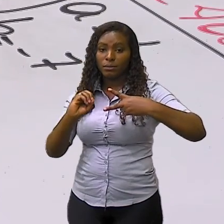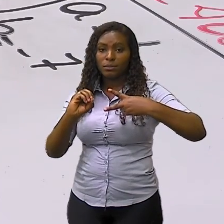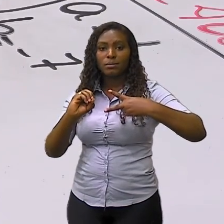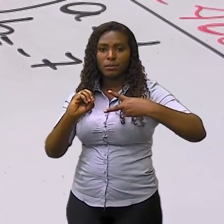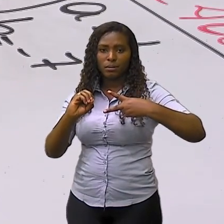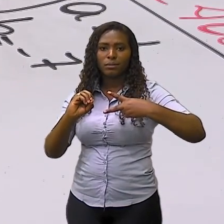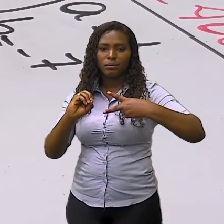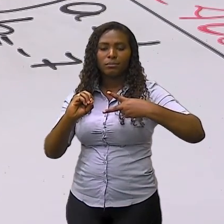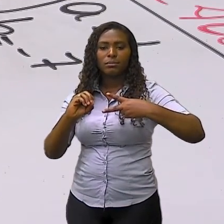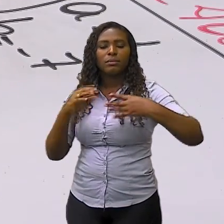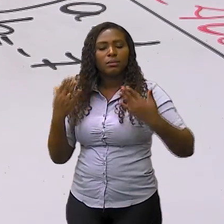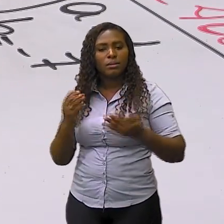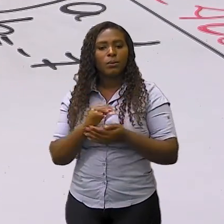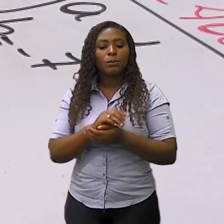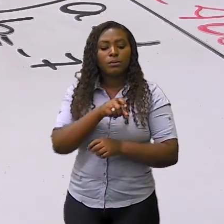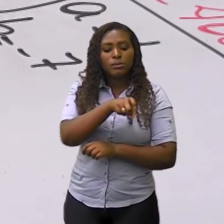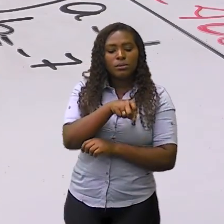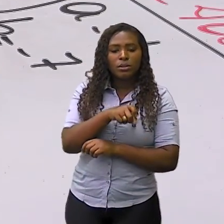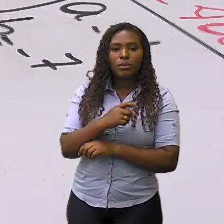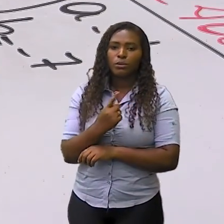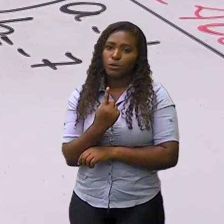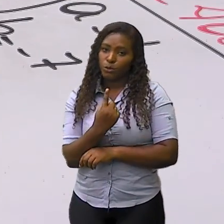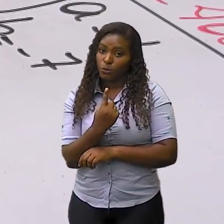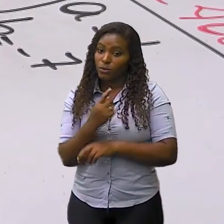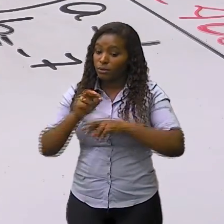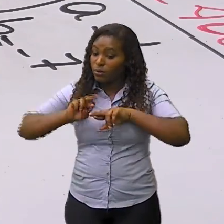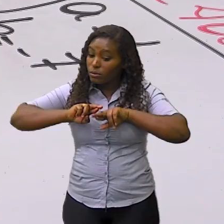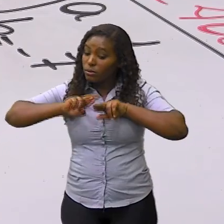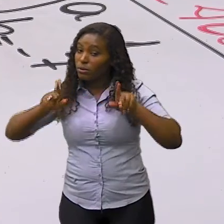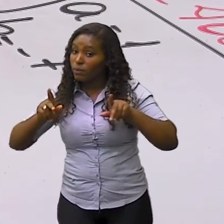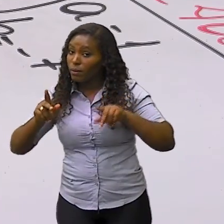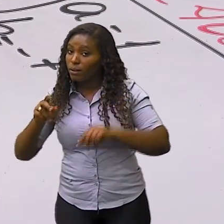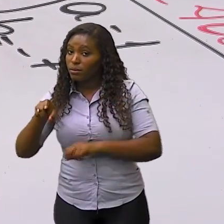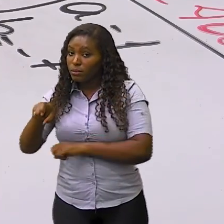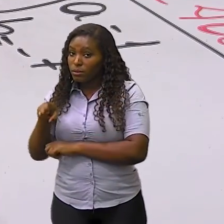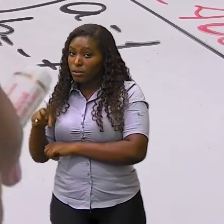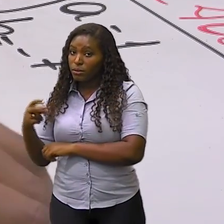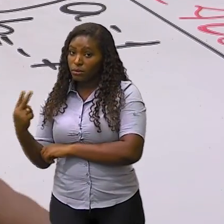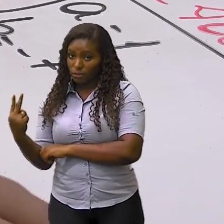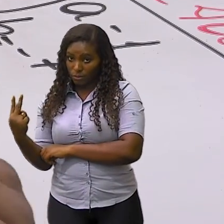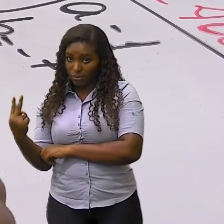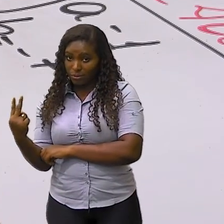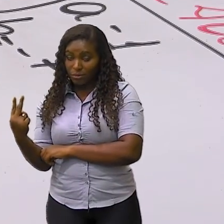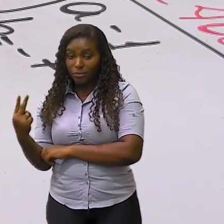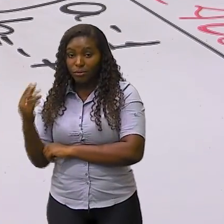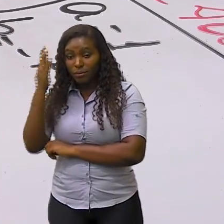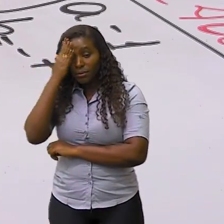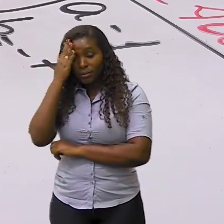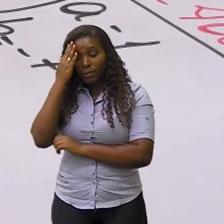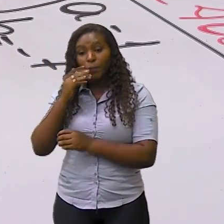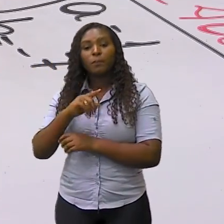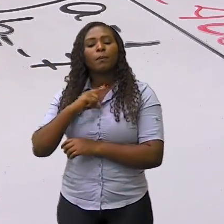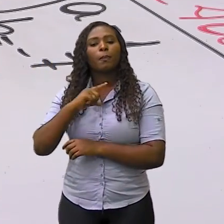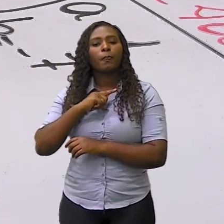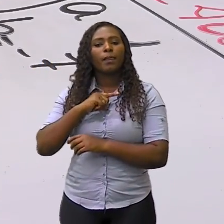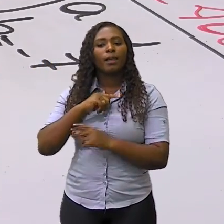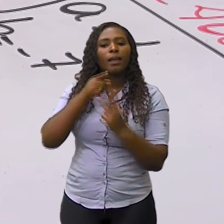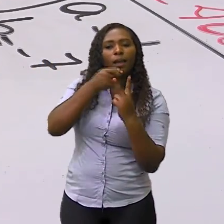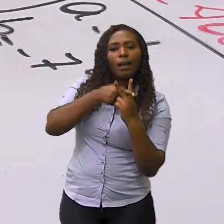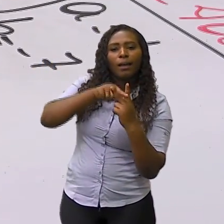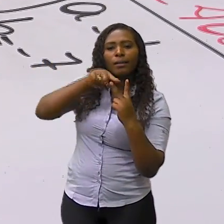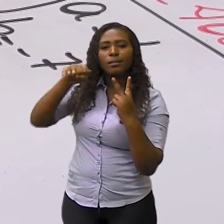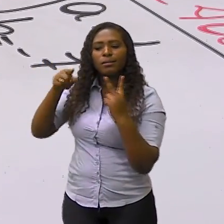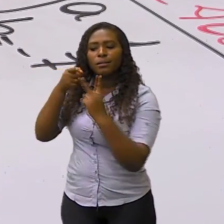conteúdo que foi trabalhado, você tem condição de rever. Agora, para finalizar, nós temos